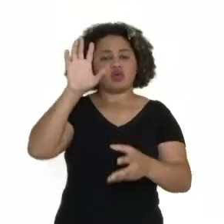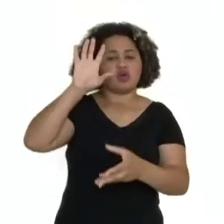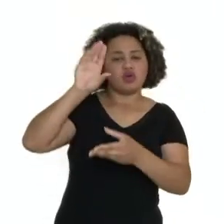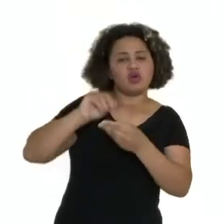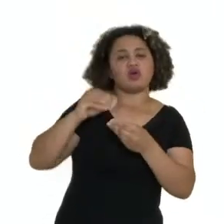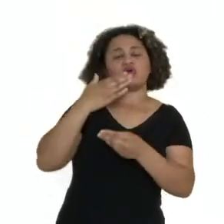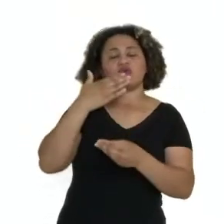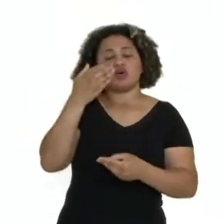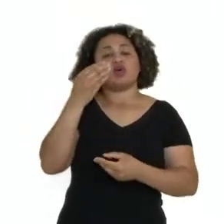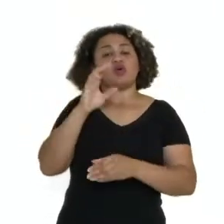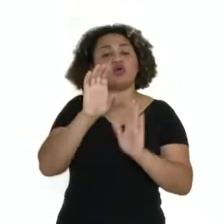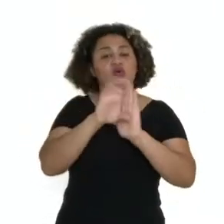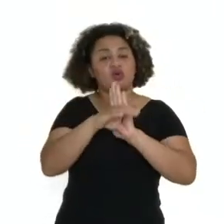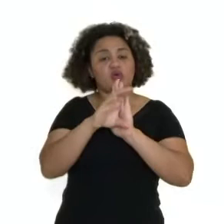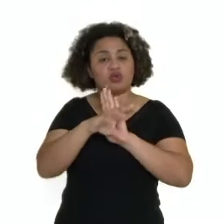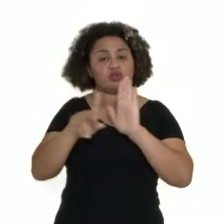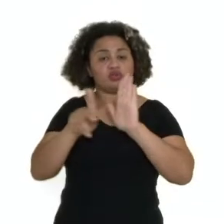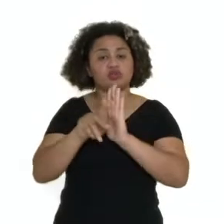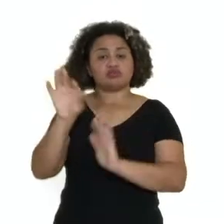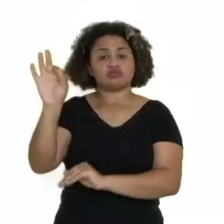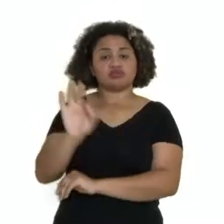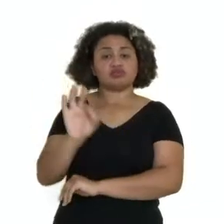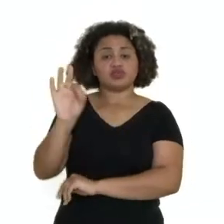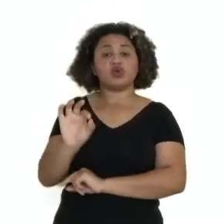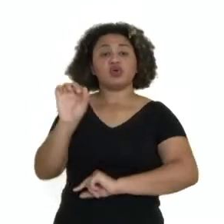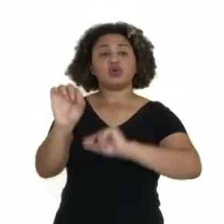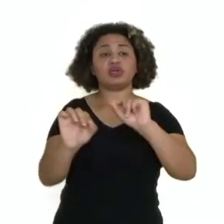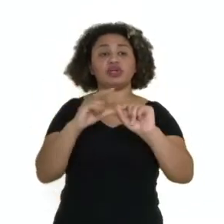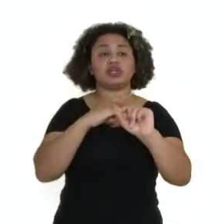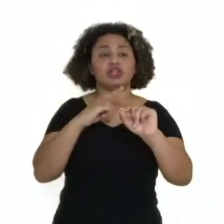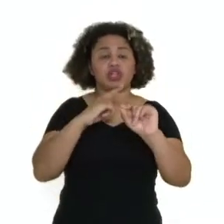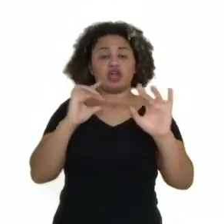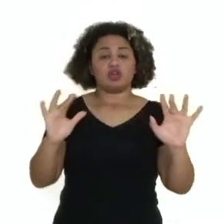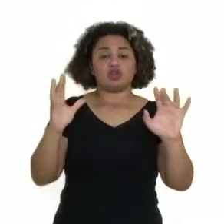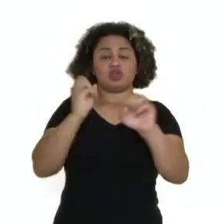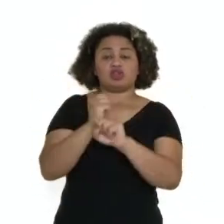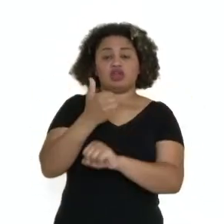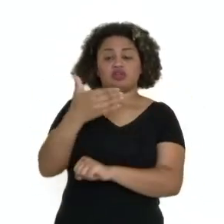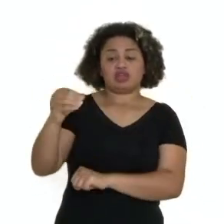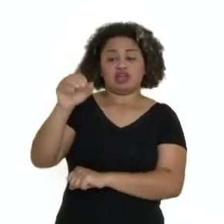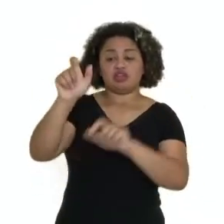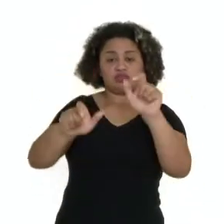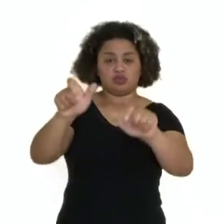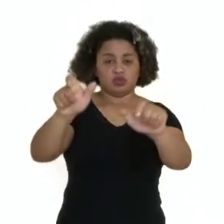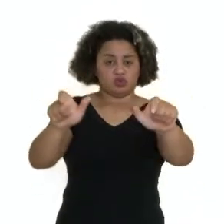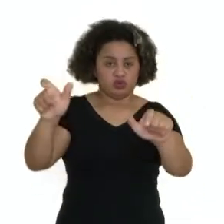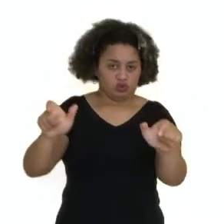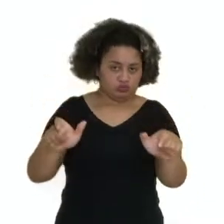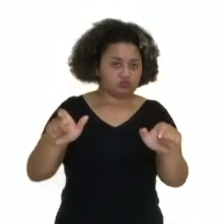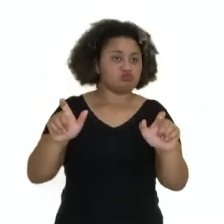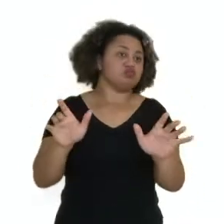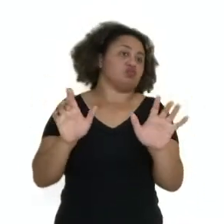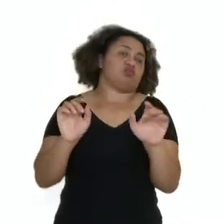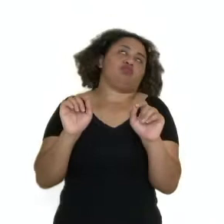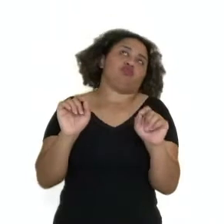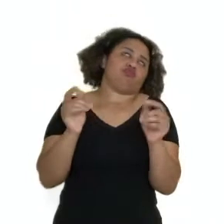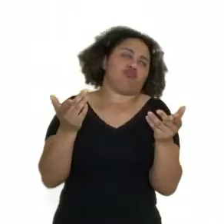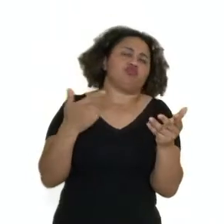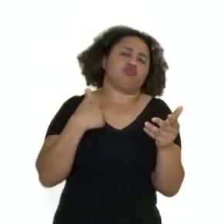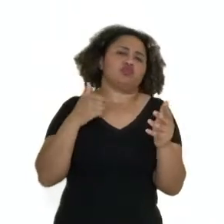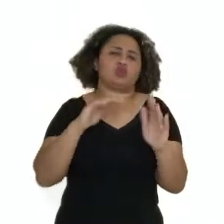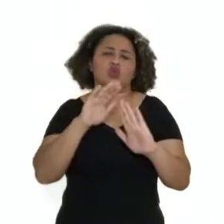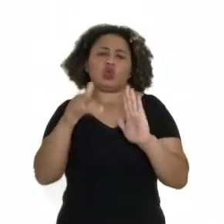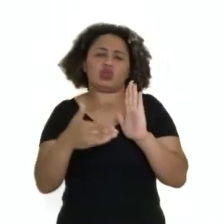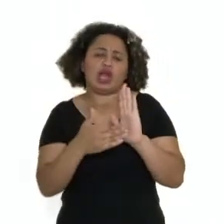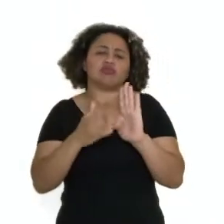o conceito de porcentagem, considerar que um total de 10 pessoas, por exemplo, aliás, em um total